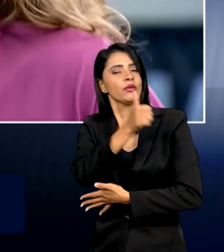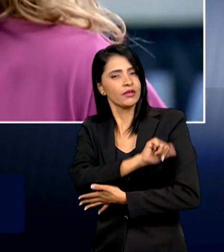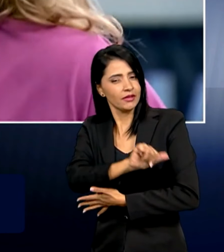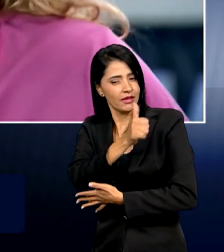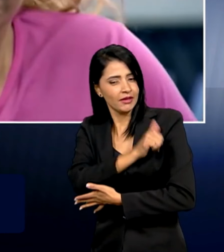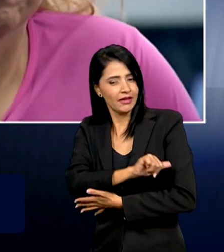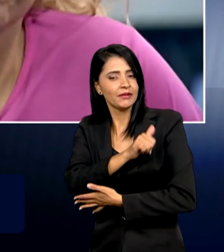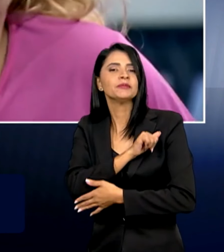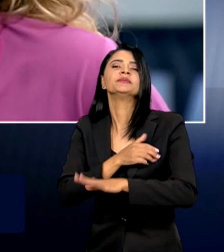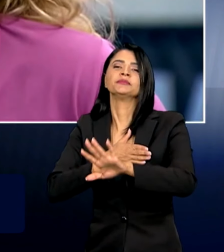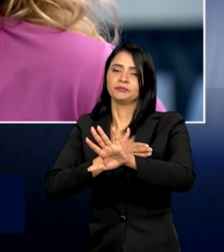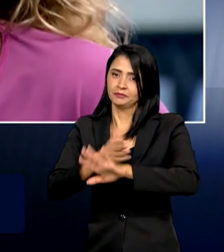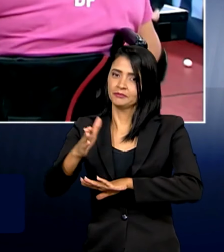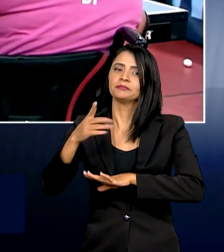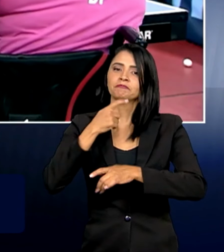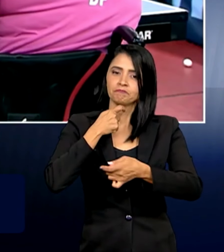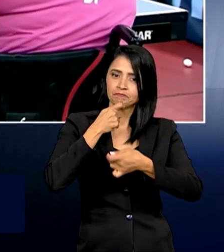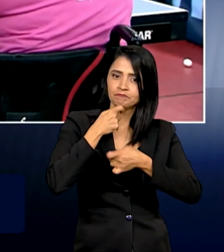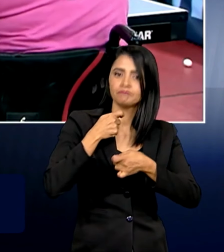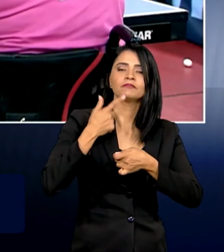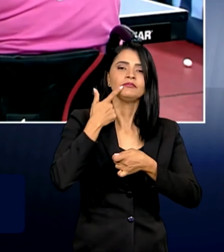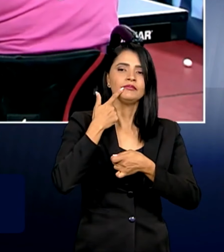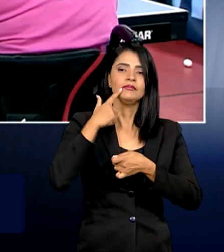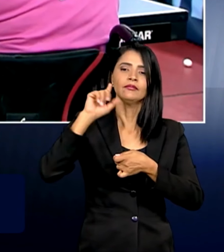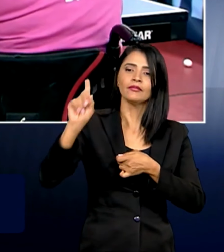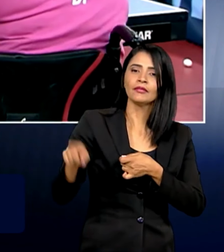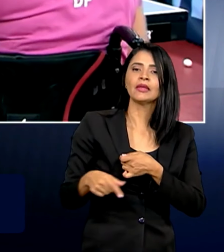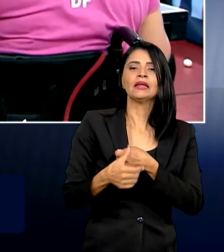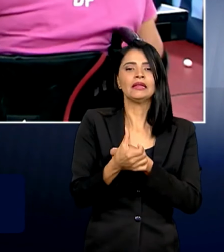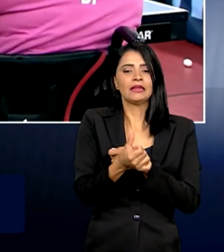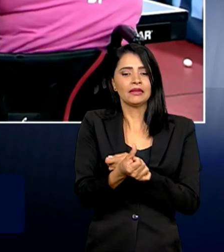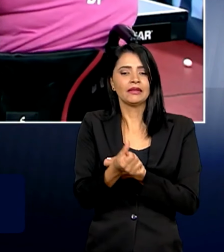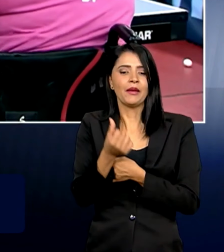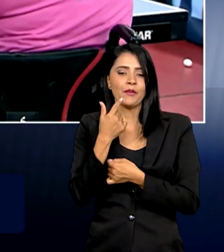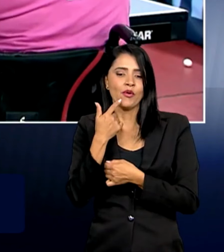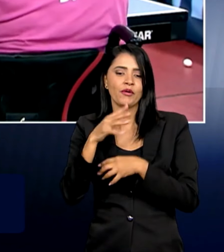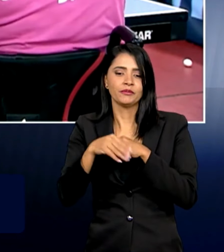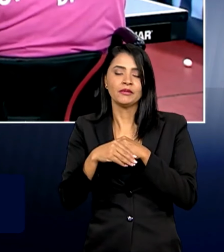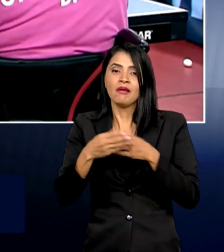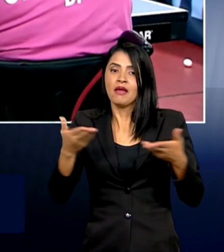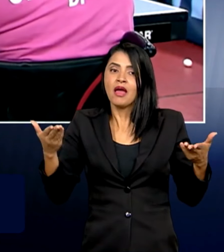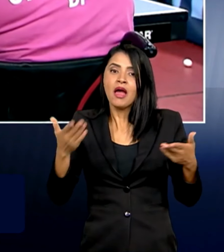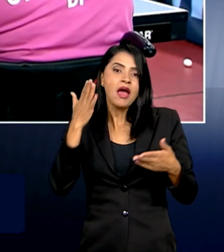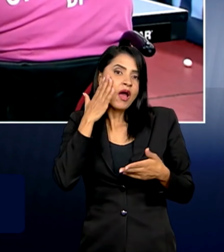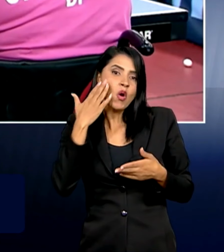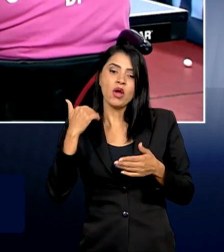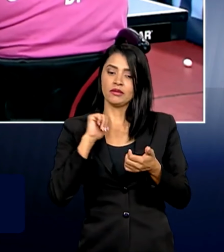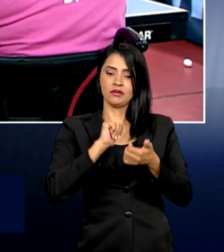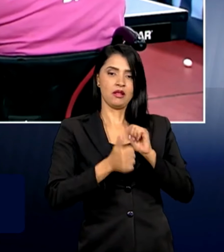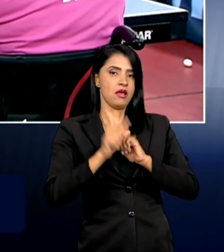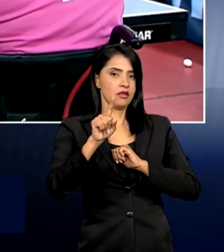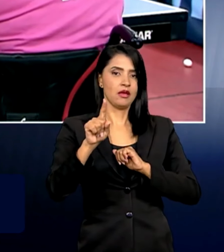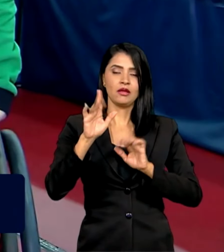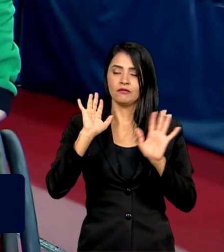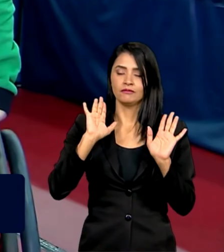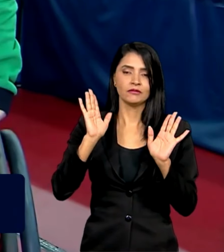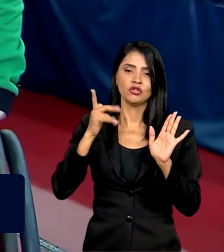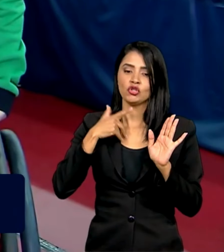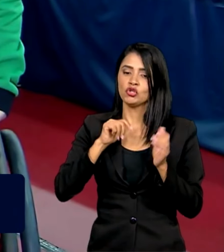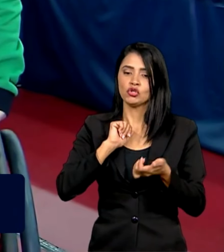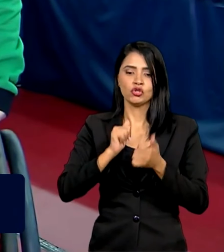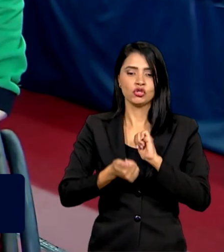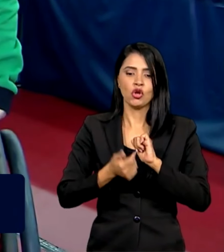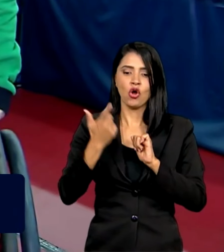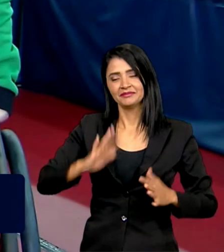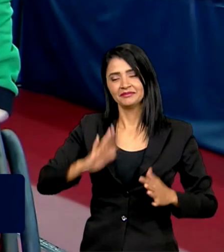Janeiro, que eu também fui cobrir. E depois veio de Tóquio, que eu comentei. Agora eu quero só ser atleta, vou mandar só o meu